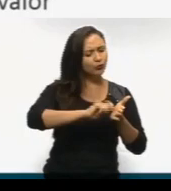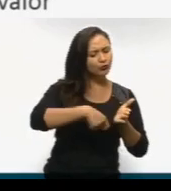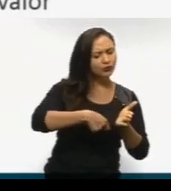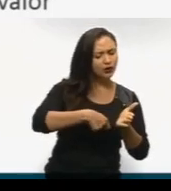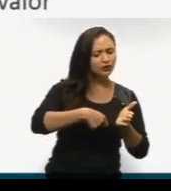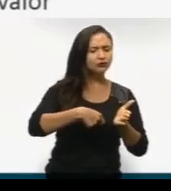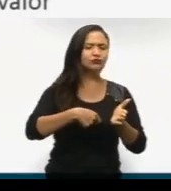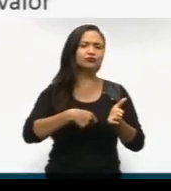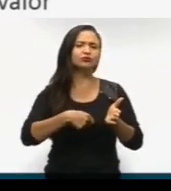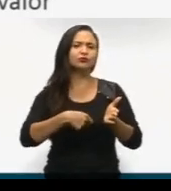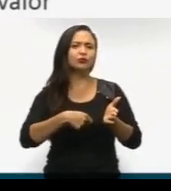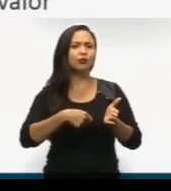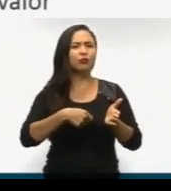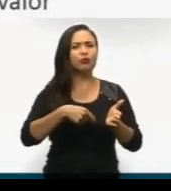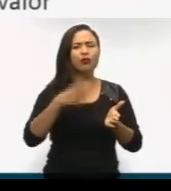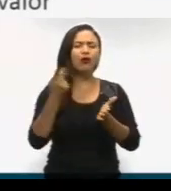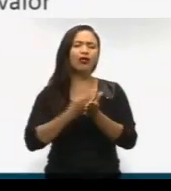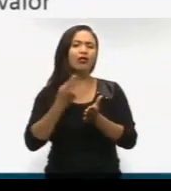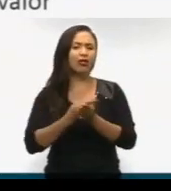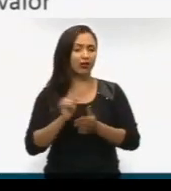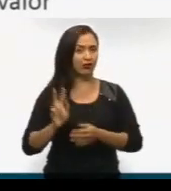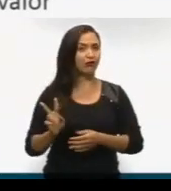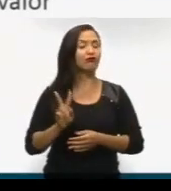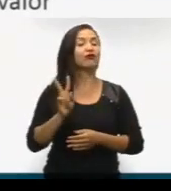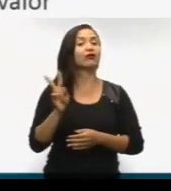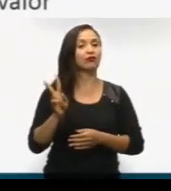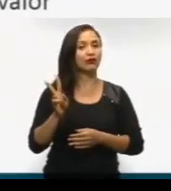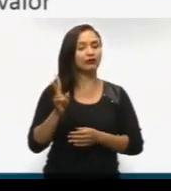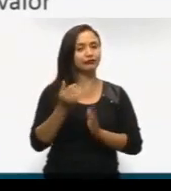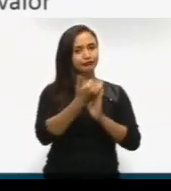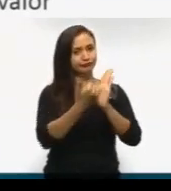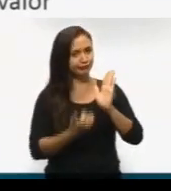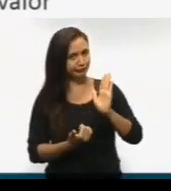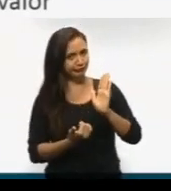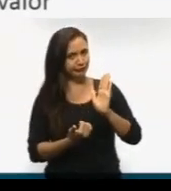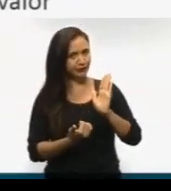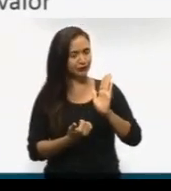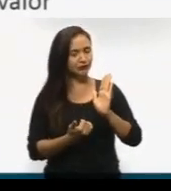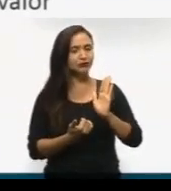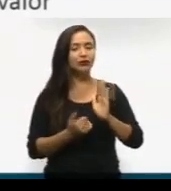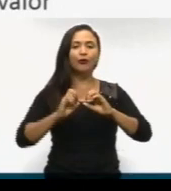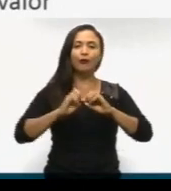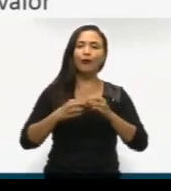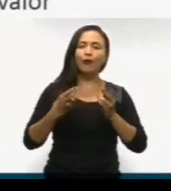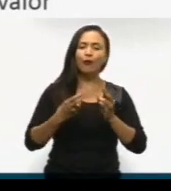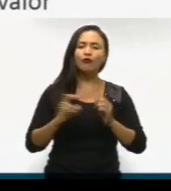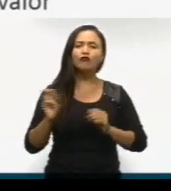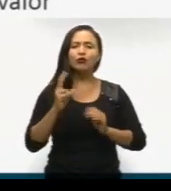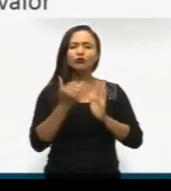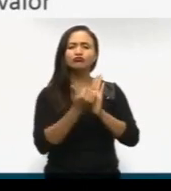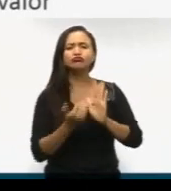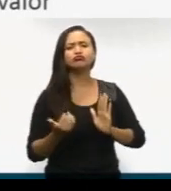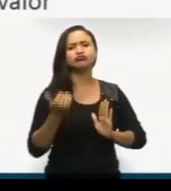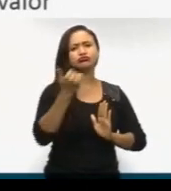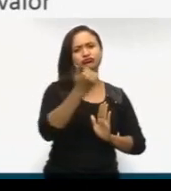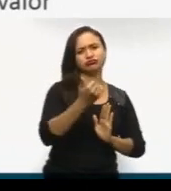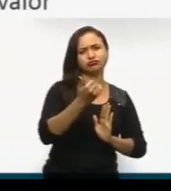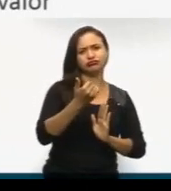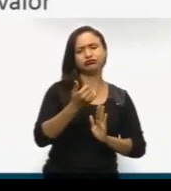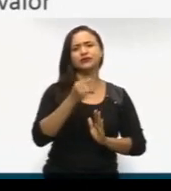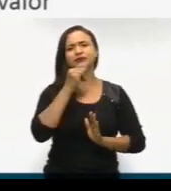o contratado erra o valor da execução para menos, e aqueles que superestimam o valor. O contratado erra